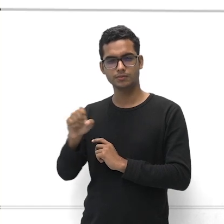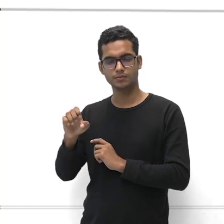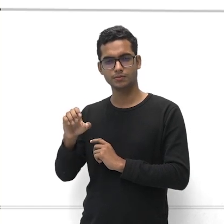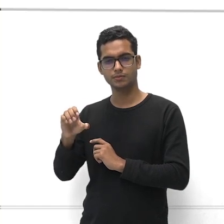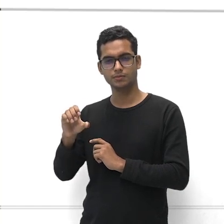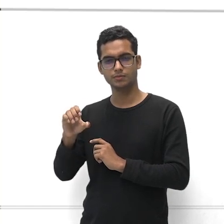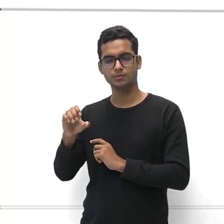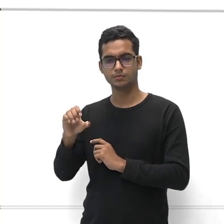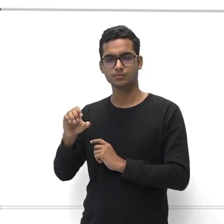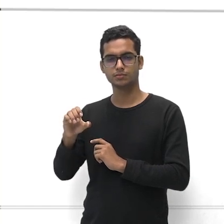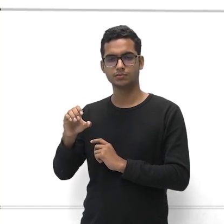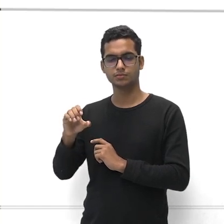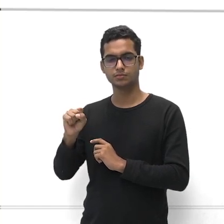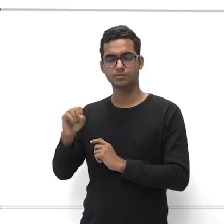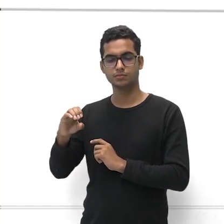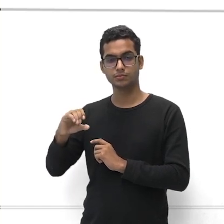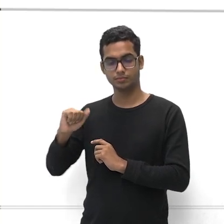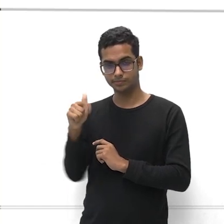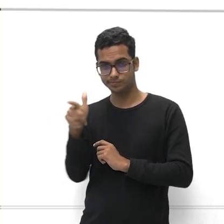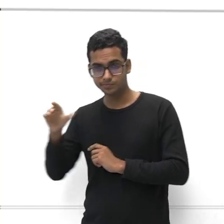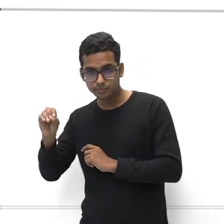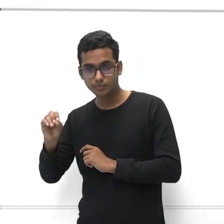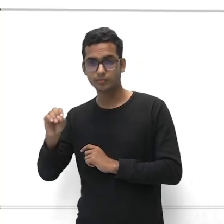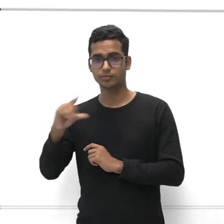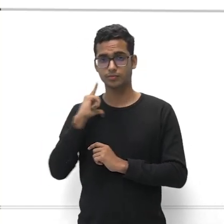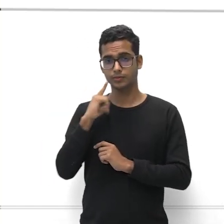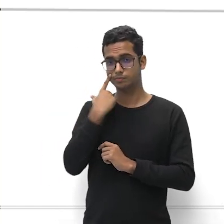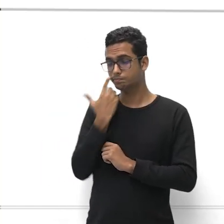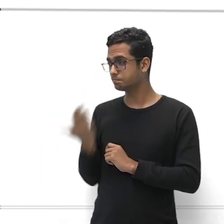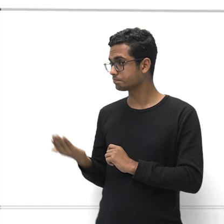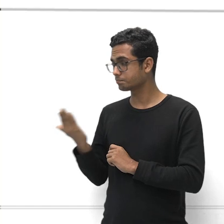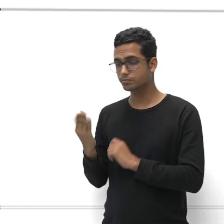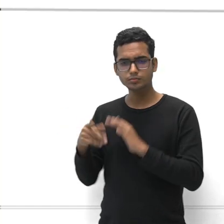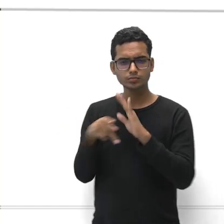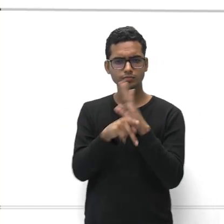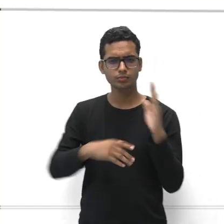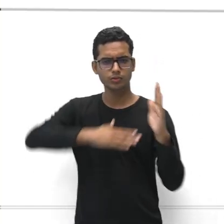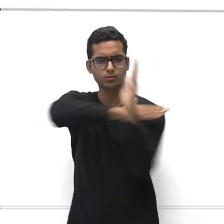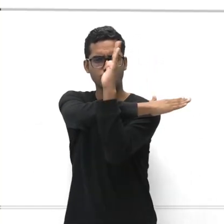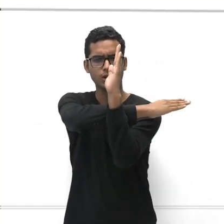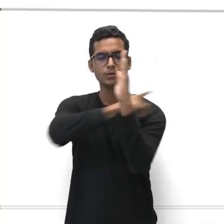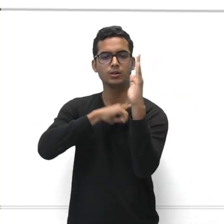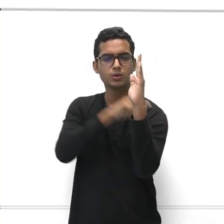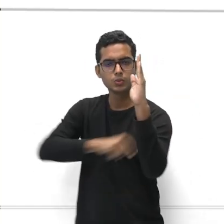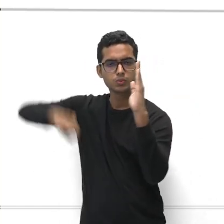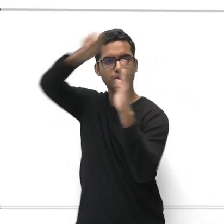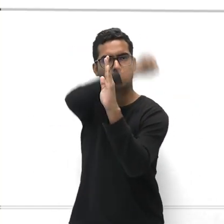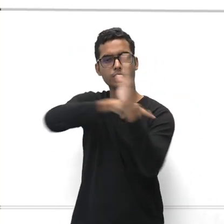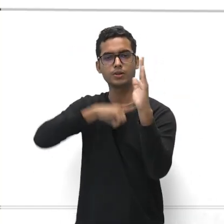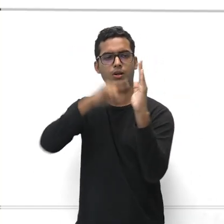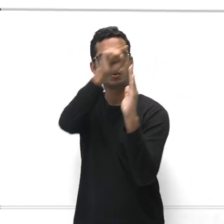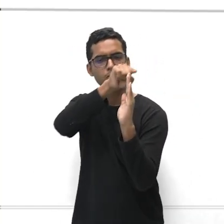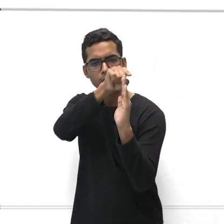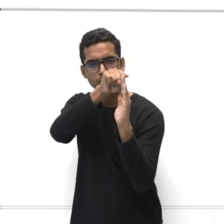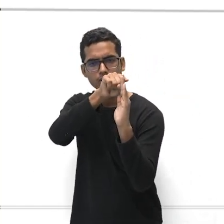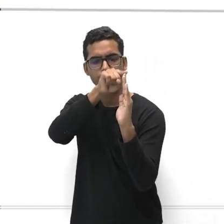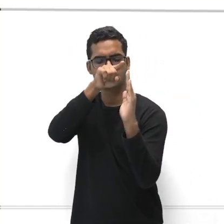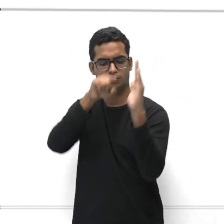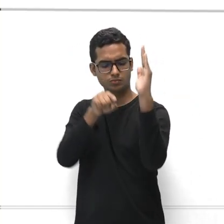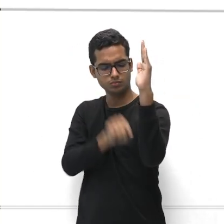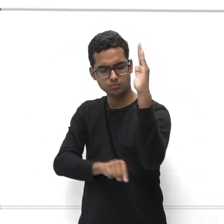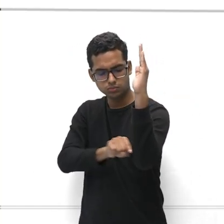entre as retas. Ó, surgiram esses dois pontos aqui. Nós poderíamos também determinar aqui uma